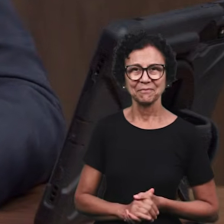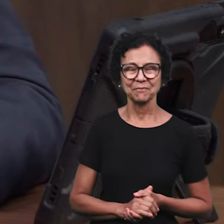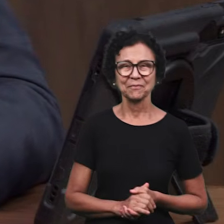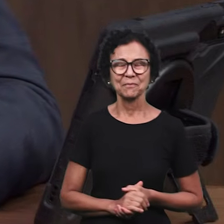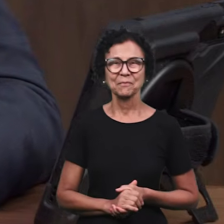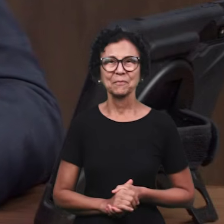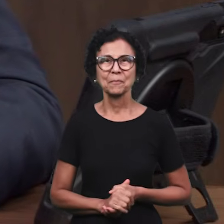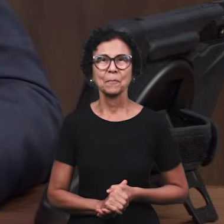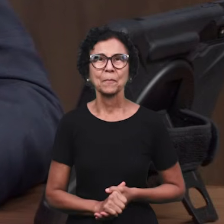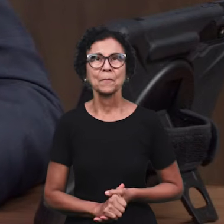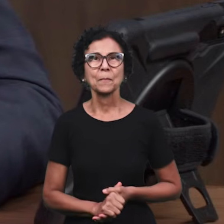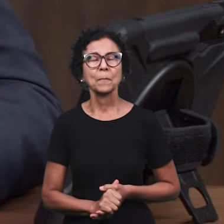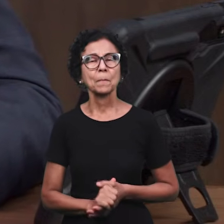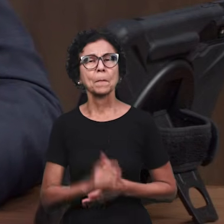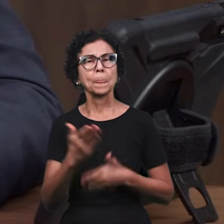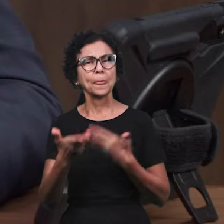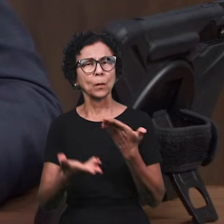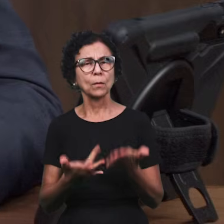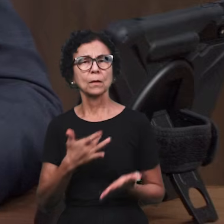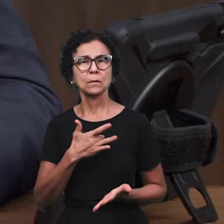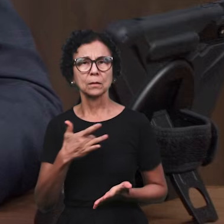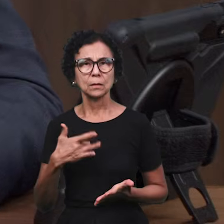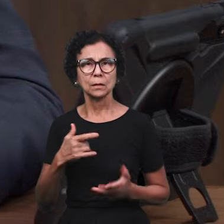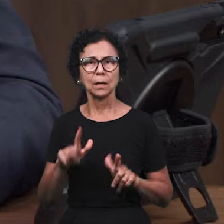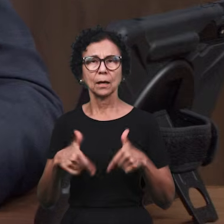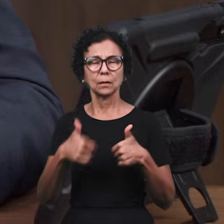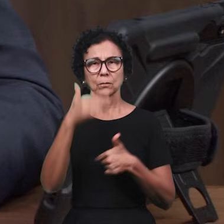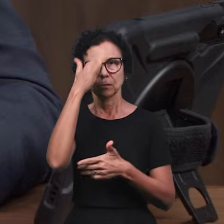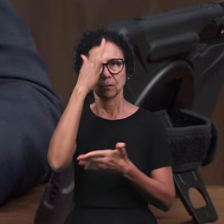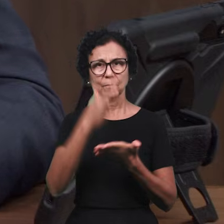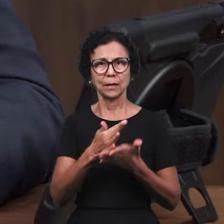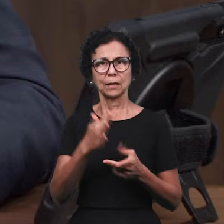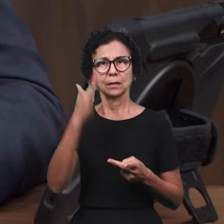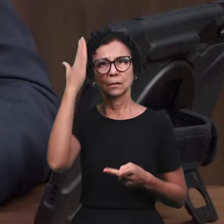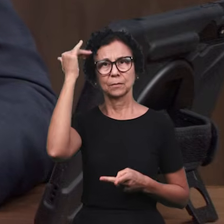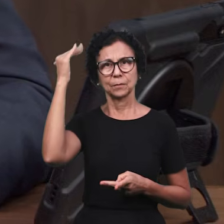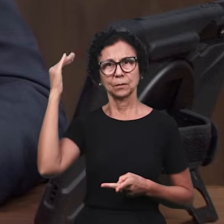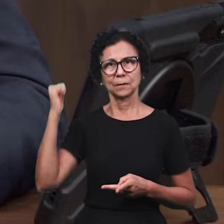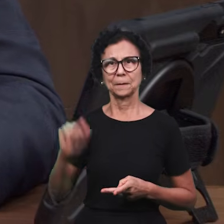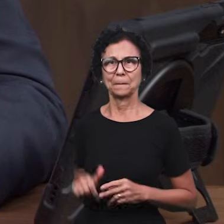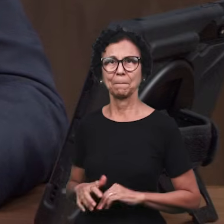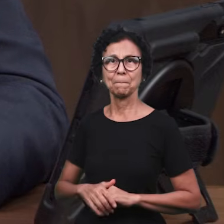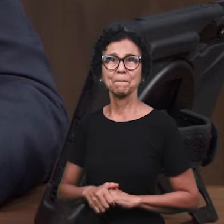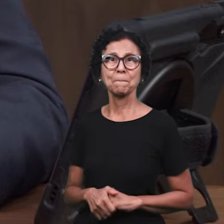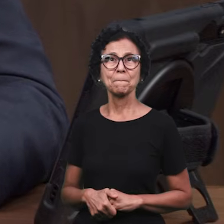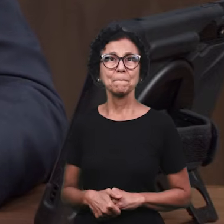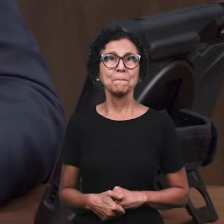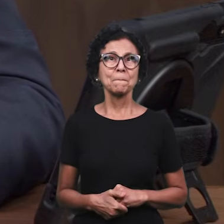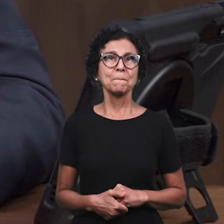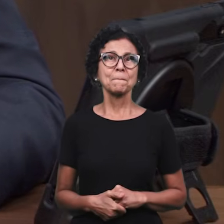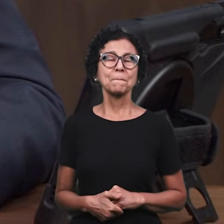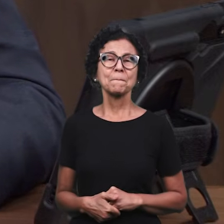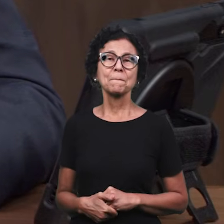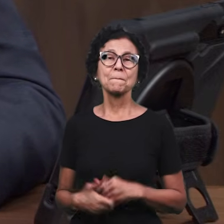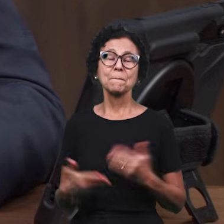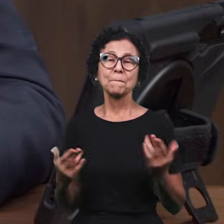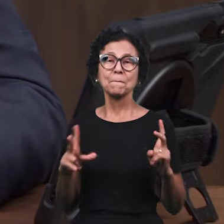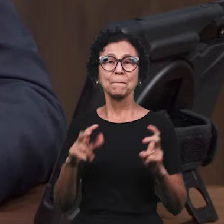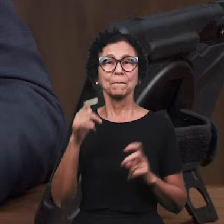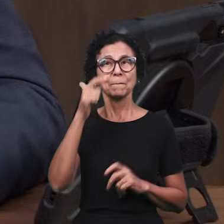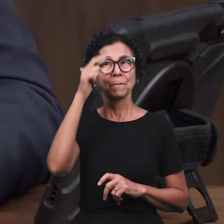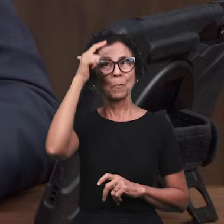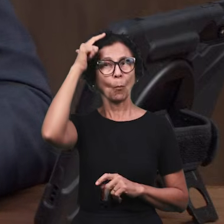sempre o mesmo recado: que cuidar da saúde é um ato de fé e sabedoria. E hoje nós tratamos sobre